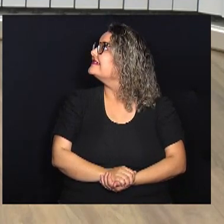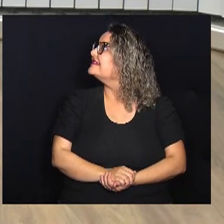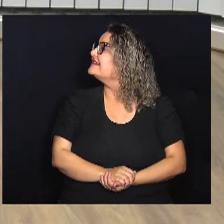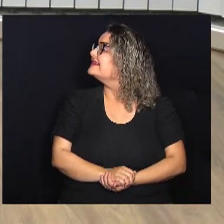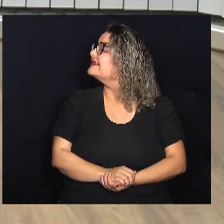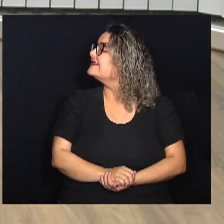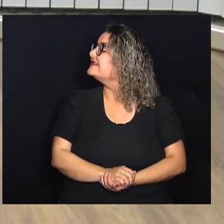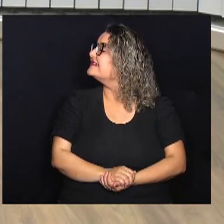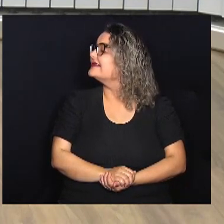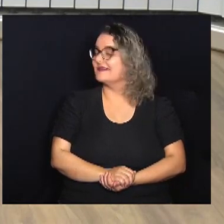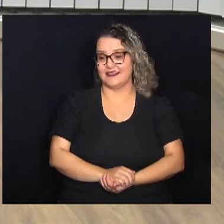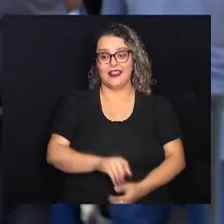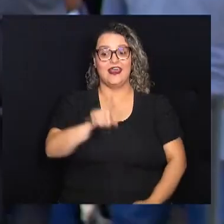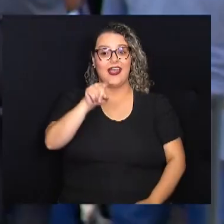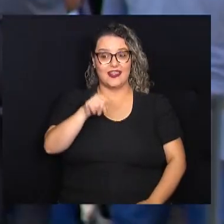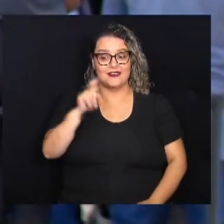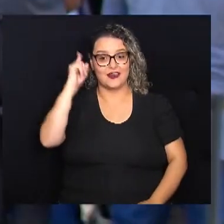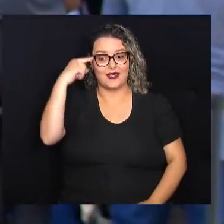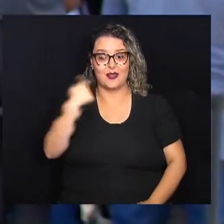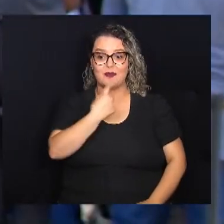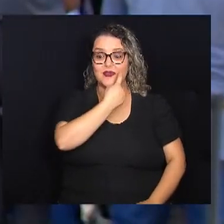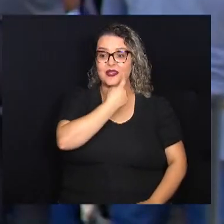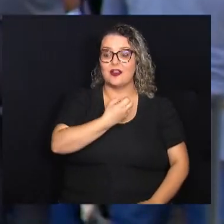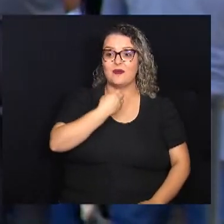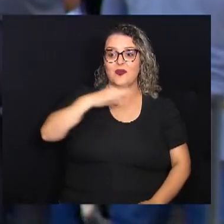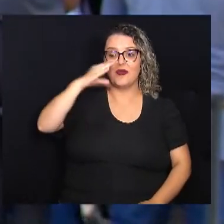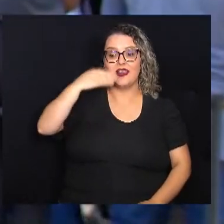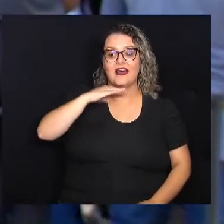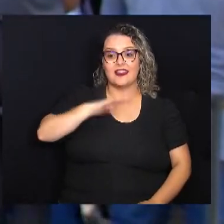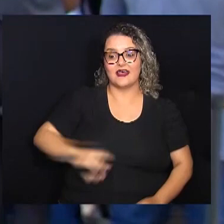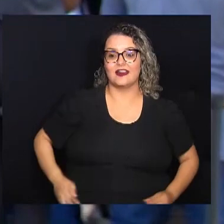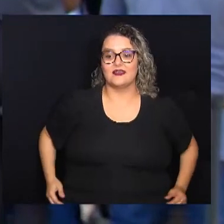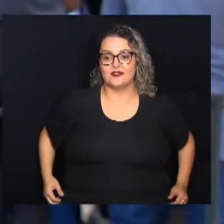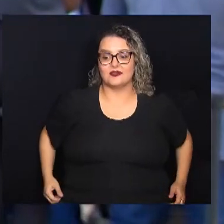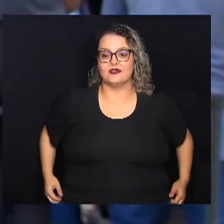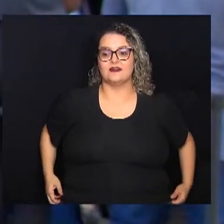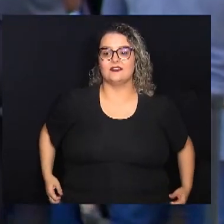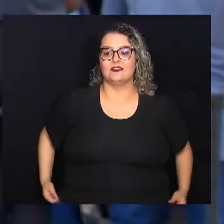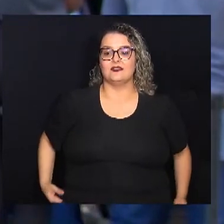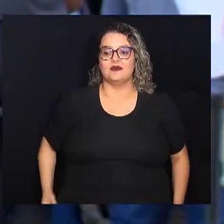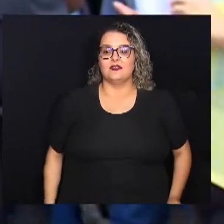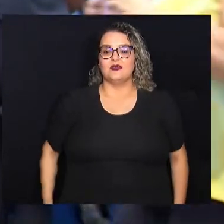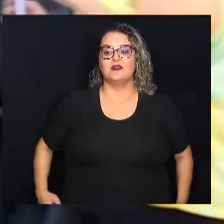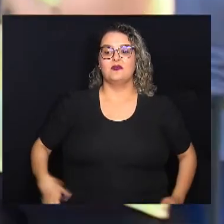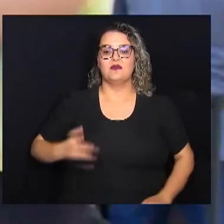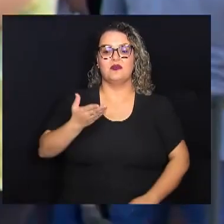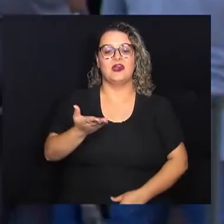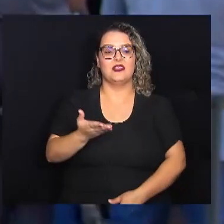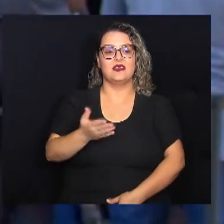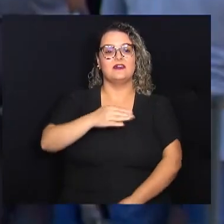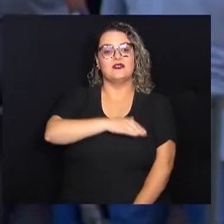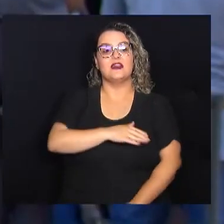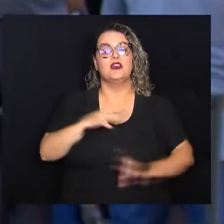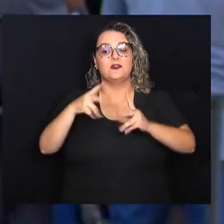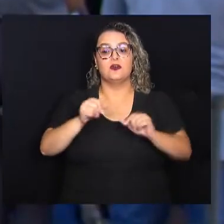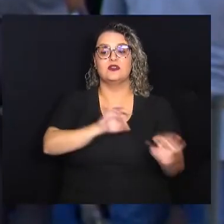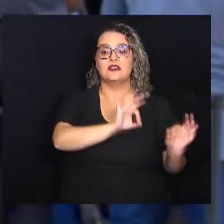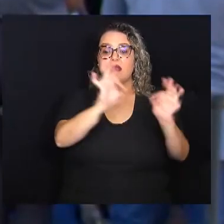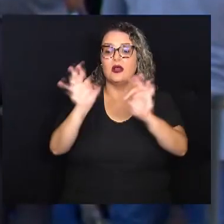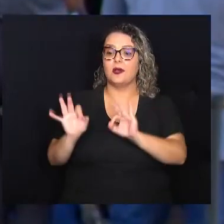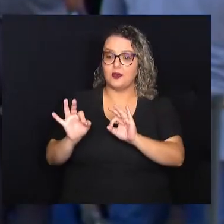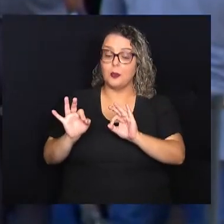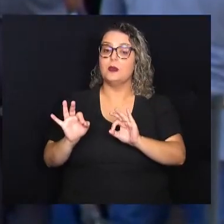É isso aí, Mirna. Boa tarde para você, boa tarde para todo mundo acompanhando o Câmara Notícia. Bom, a expectativa é